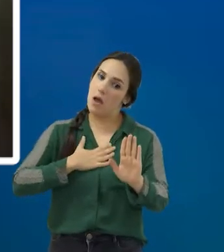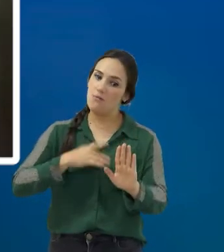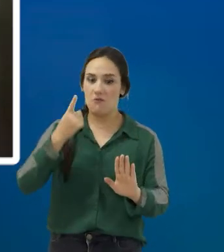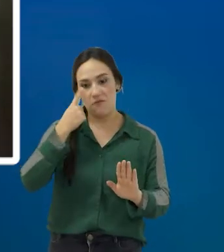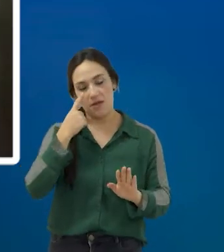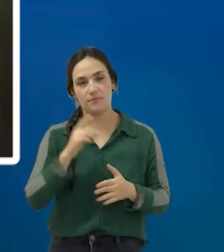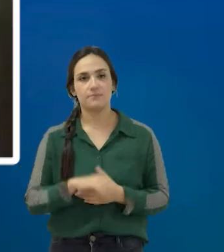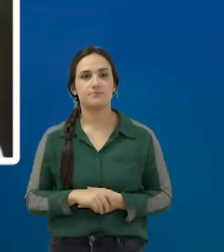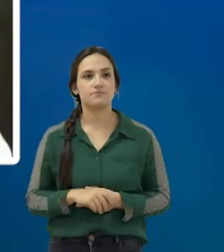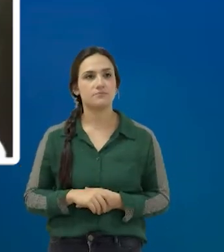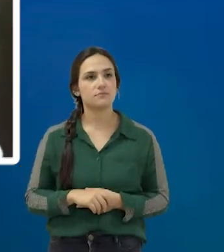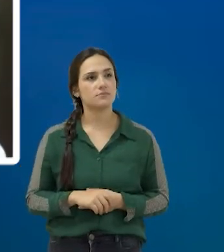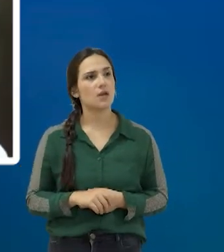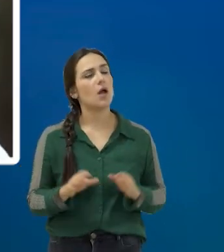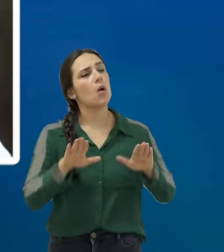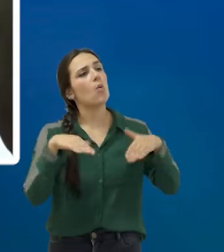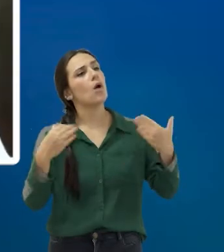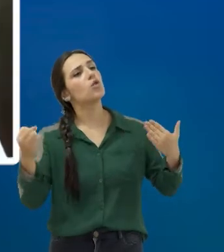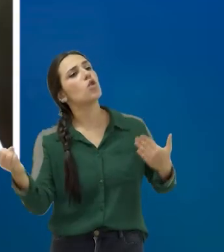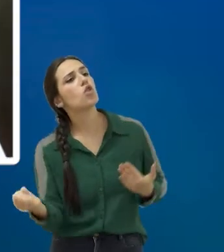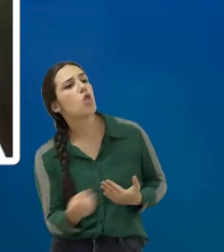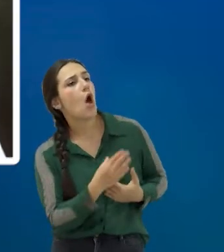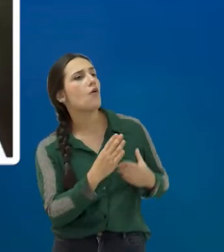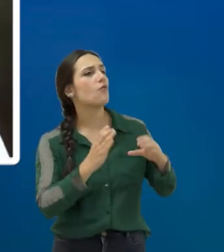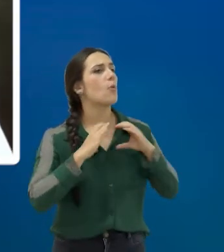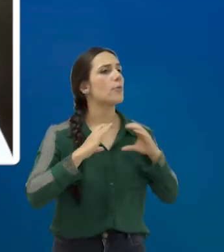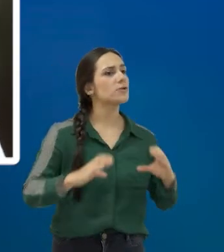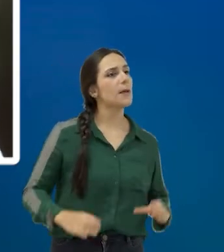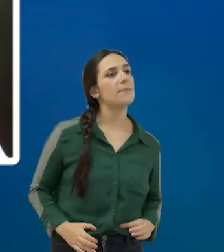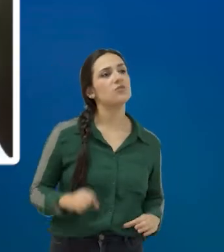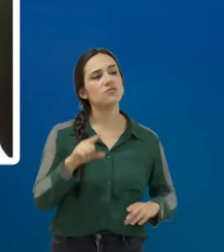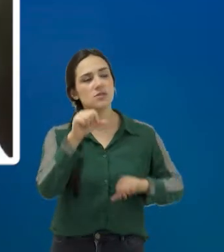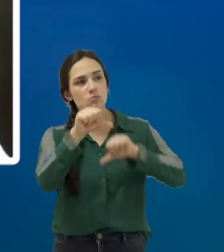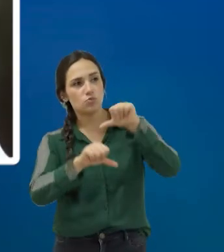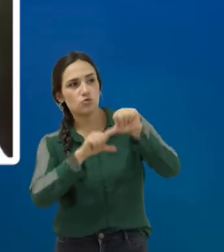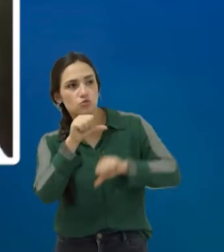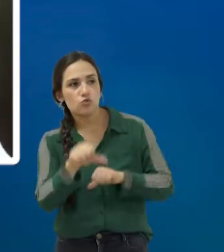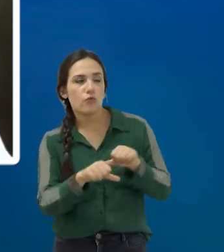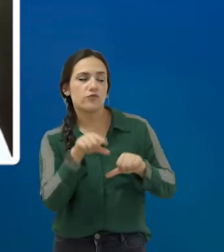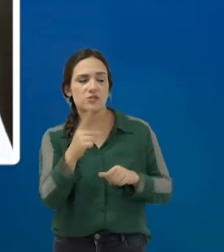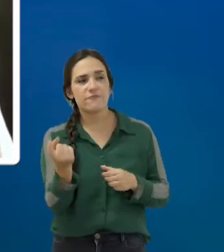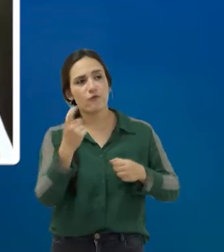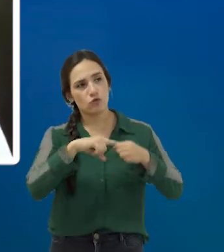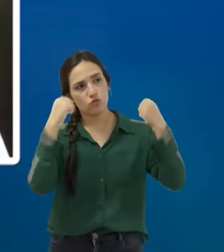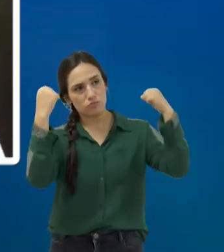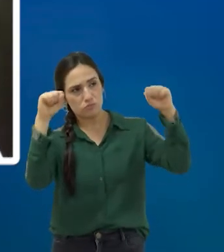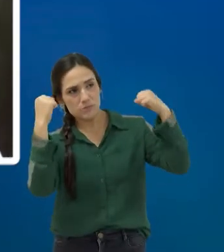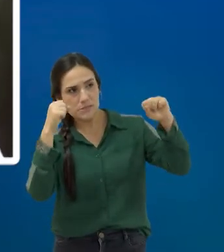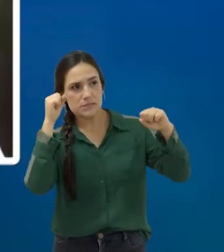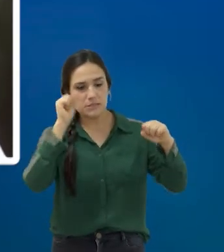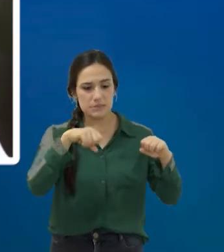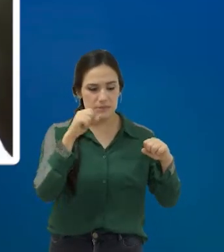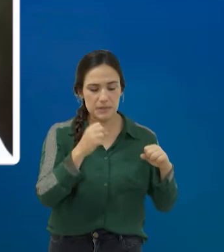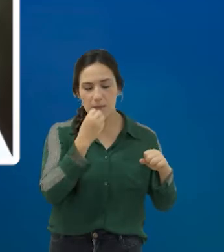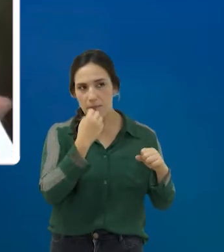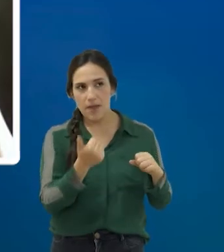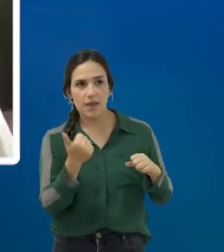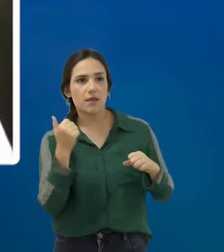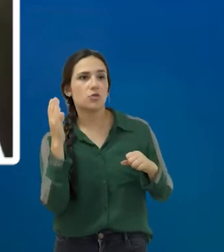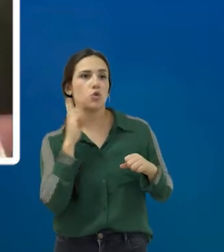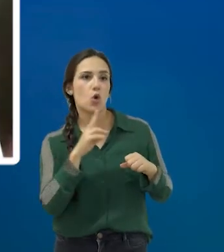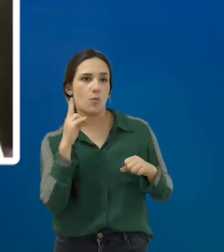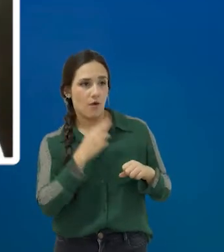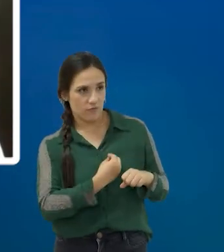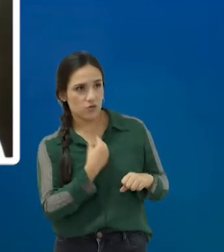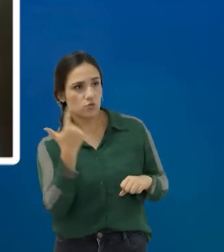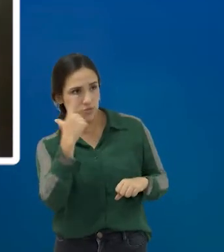cautelosos. Quais são os novos hábitos que você inseriu? Você já pôde começar a atividade física, voltar à